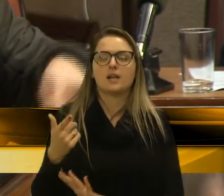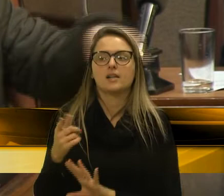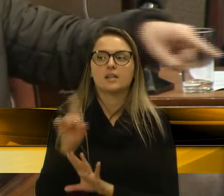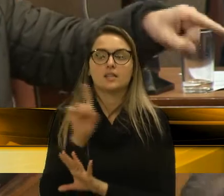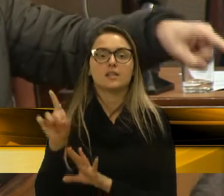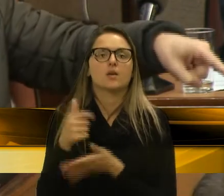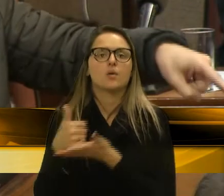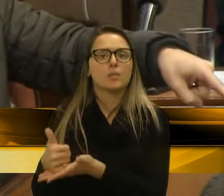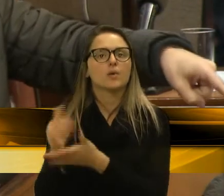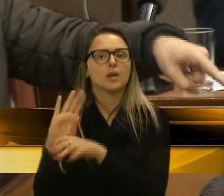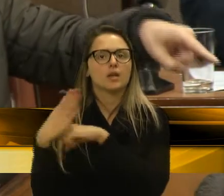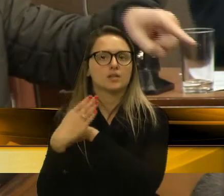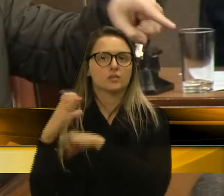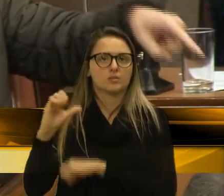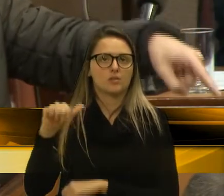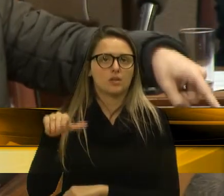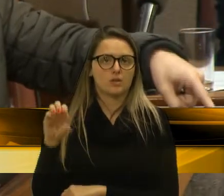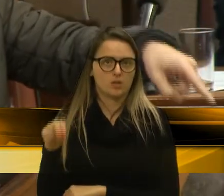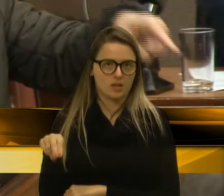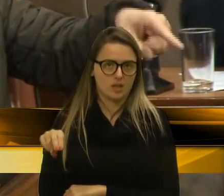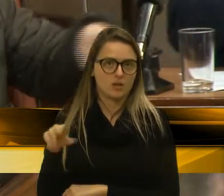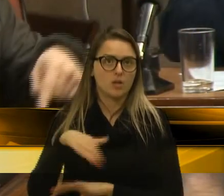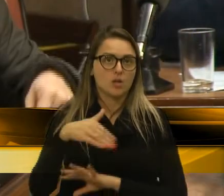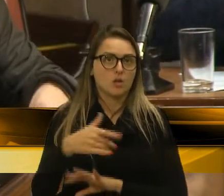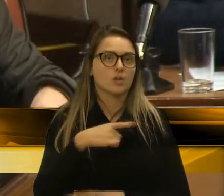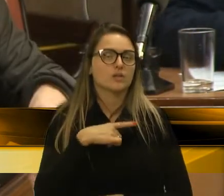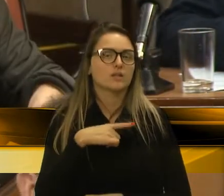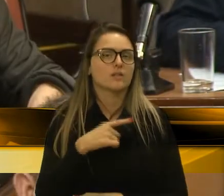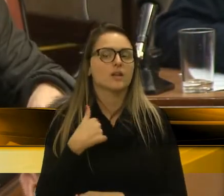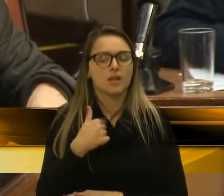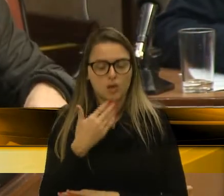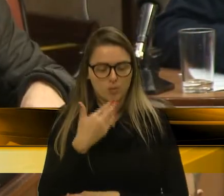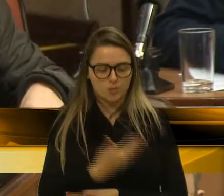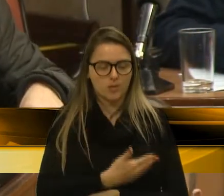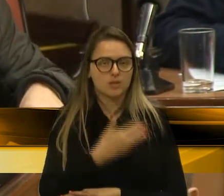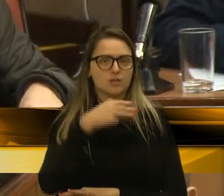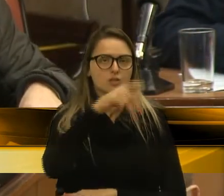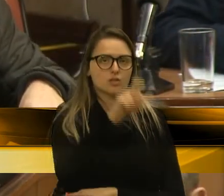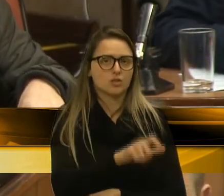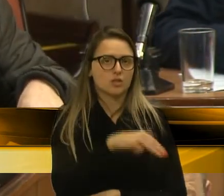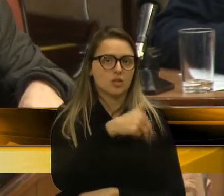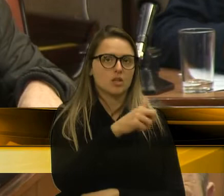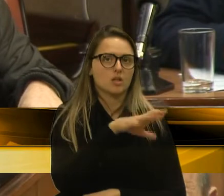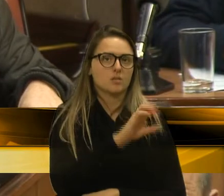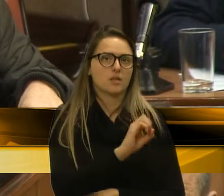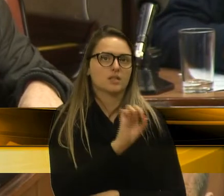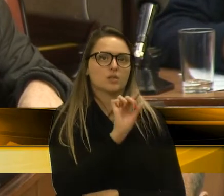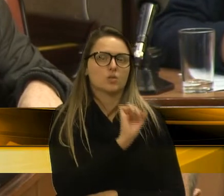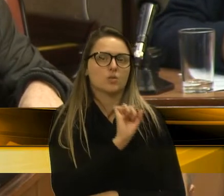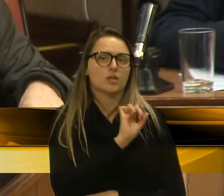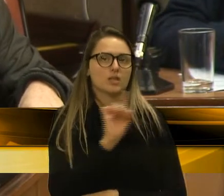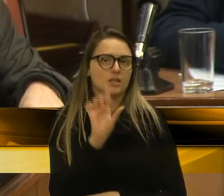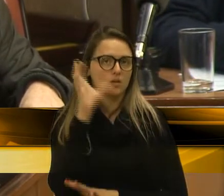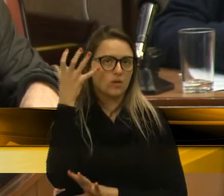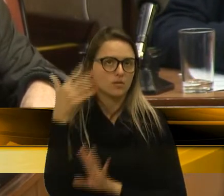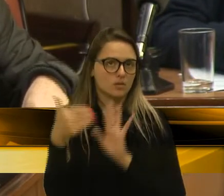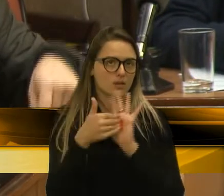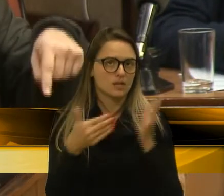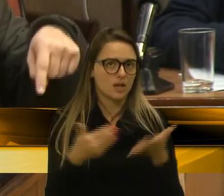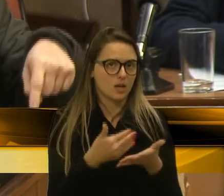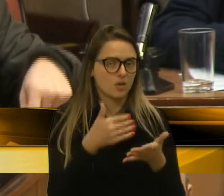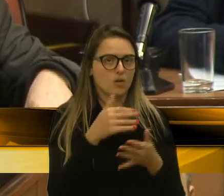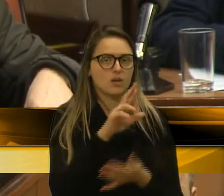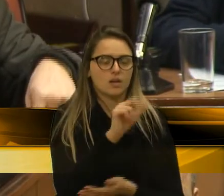E quando teve as oitivas, eu solicitei para o seu Marciano estar presente para o Rafael Bado, o que não aconteceu até o presente momento.